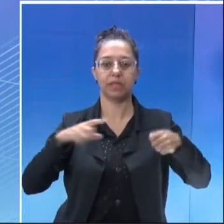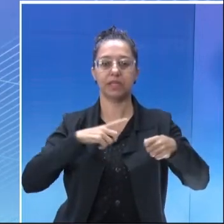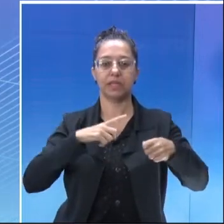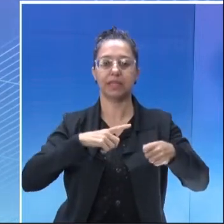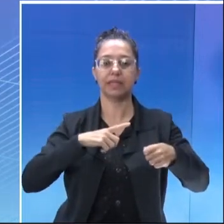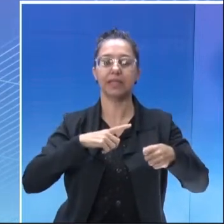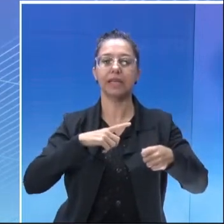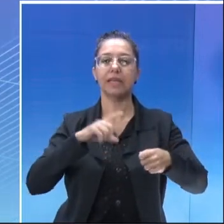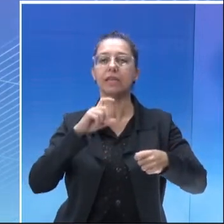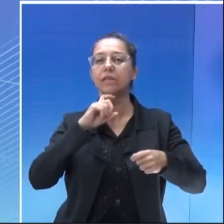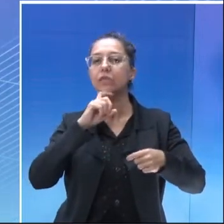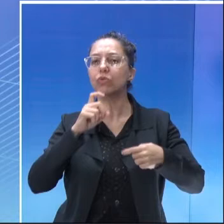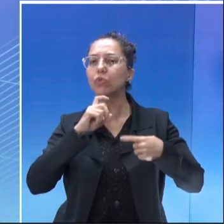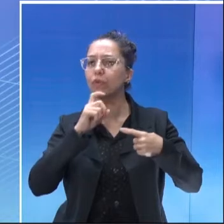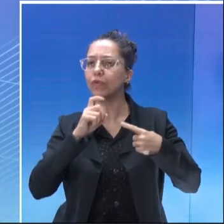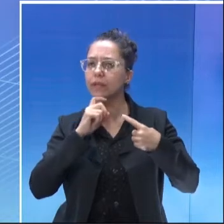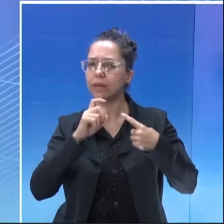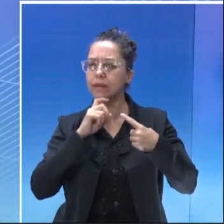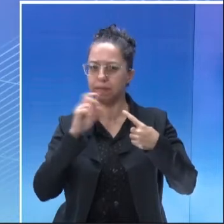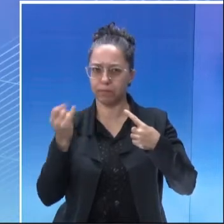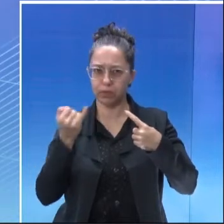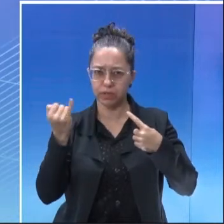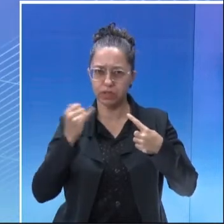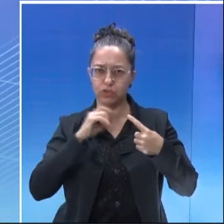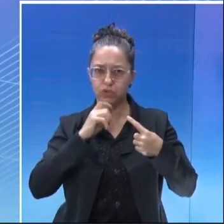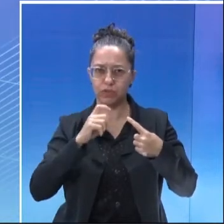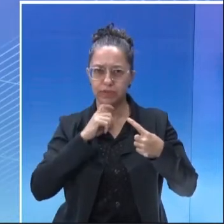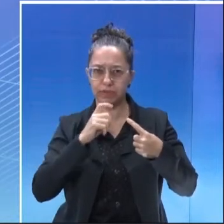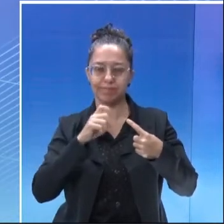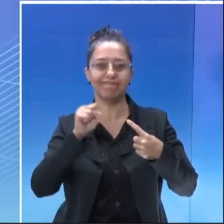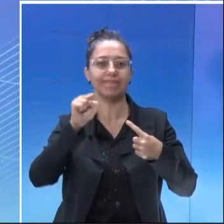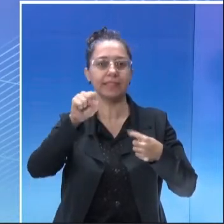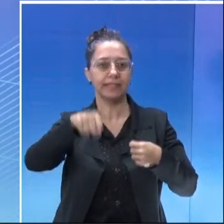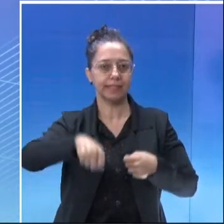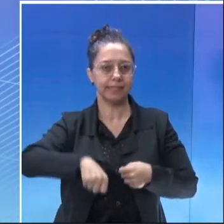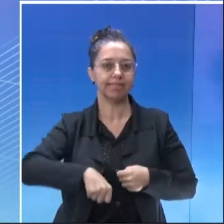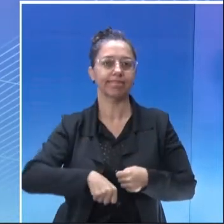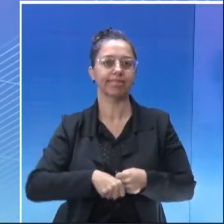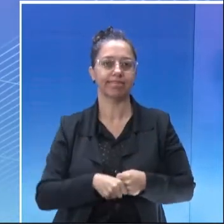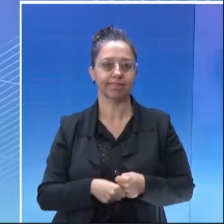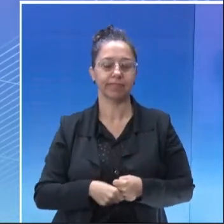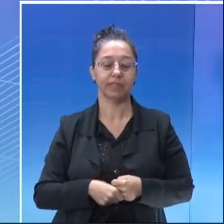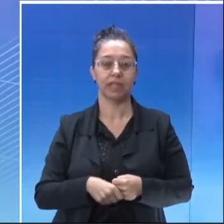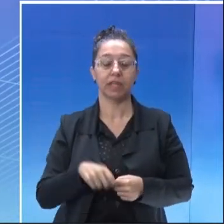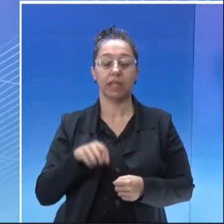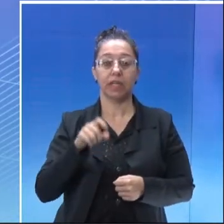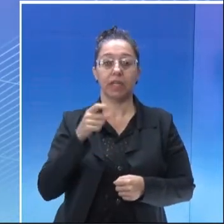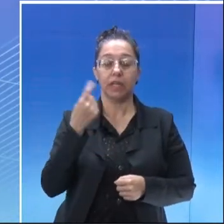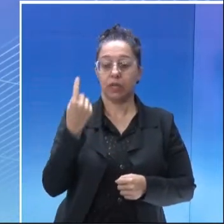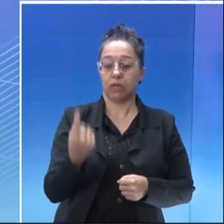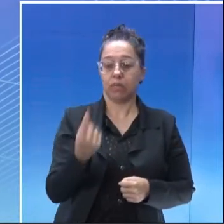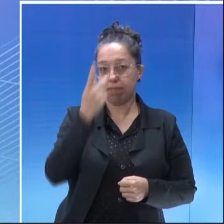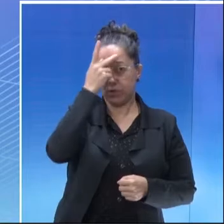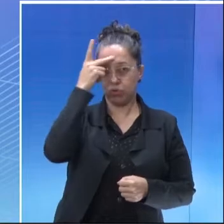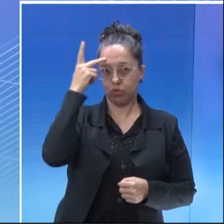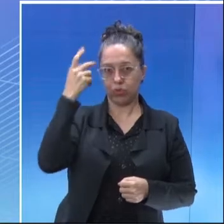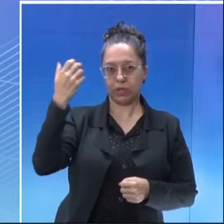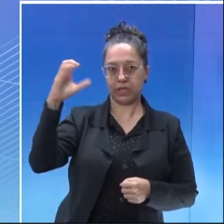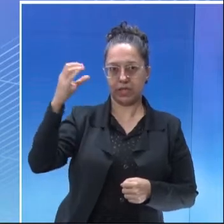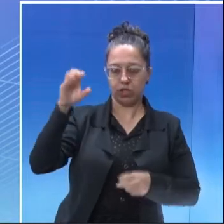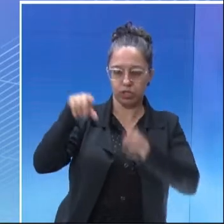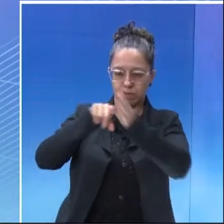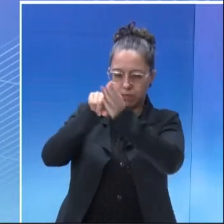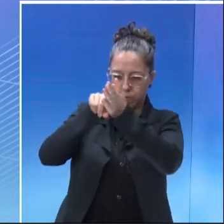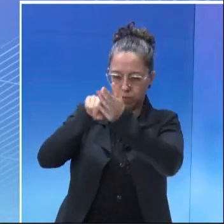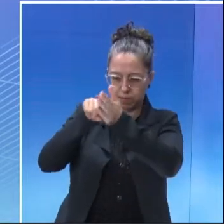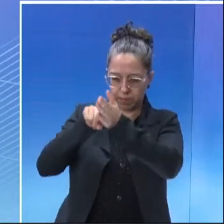dúvida como método. Isso vai ser importantíssimo para a ciência. Um cientista nunca faz com que a sua tese